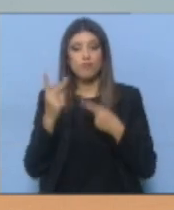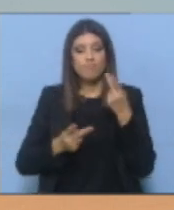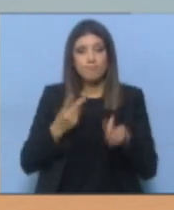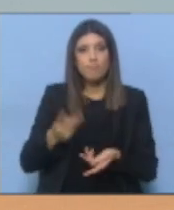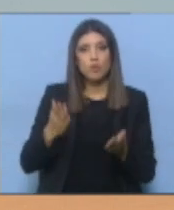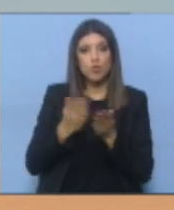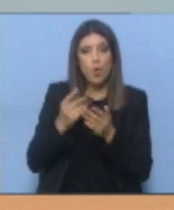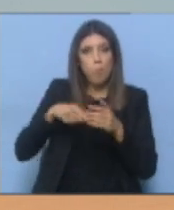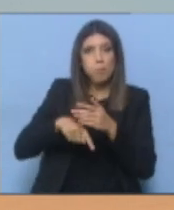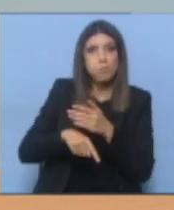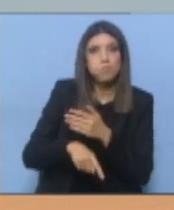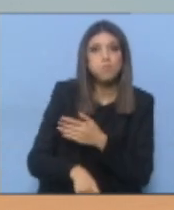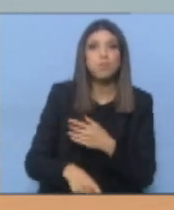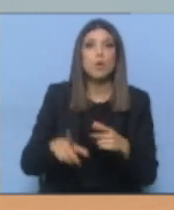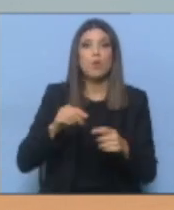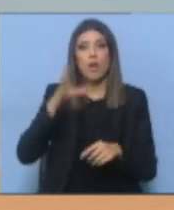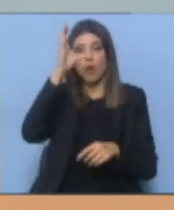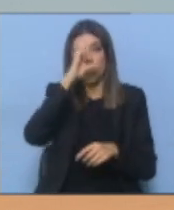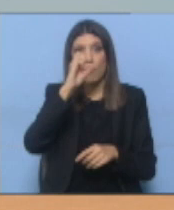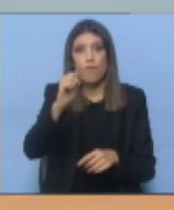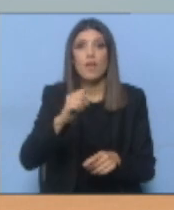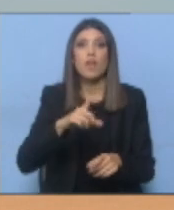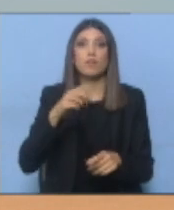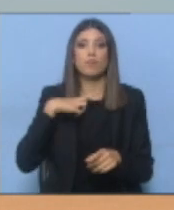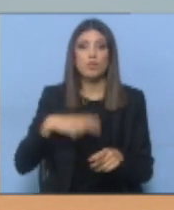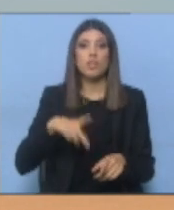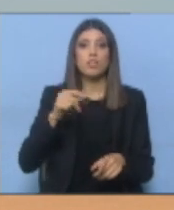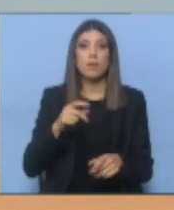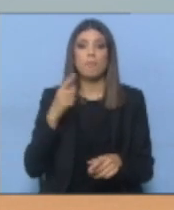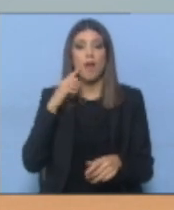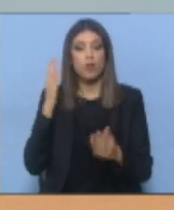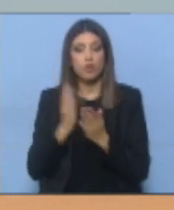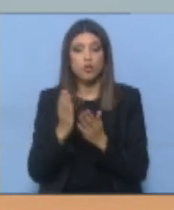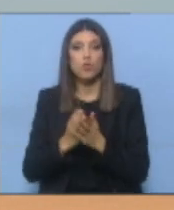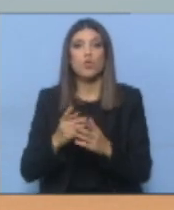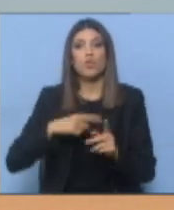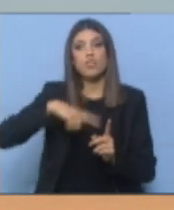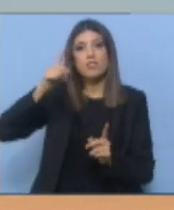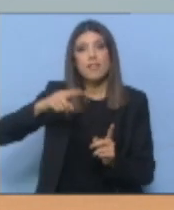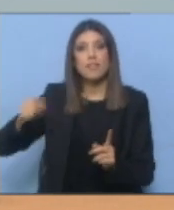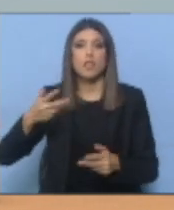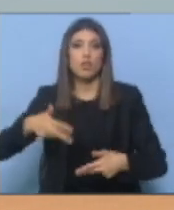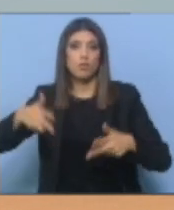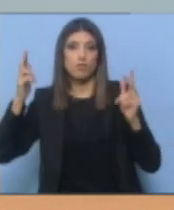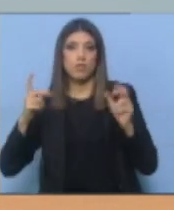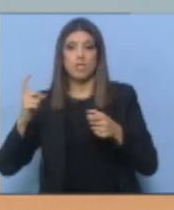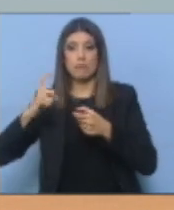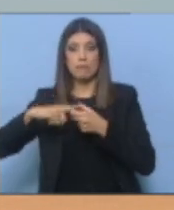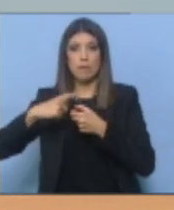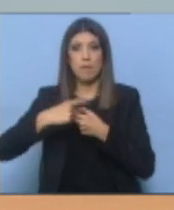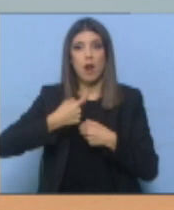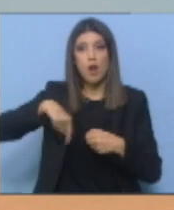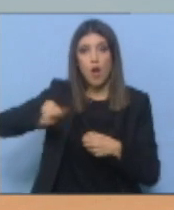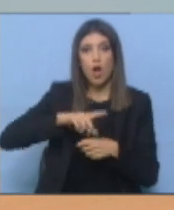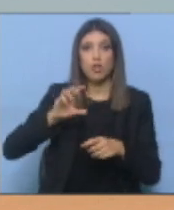Europeia ou do próprio governo português, e depois estudos também e de estatísticas disponíveis de parceiros nossos, como é a Rede Europeia